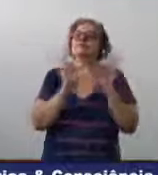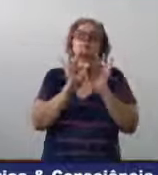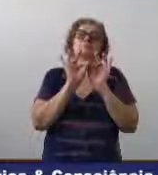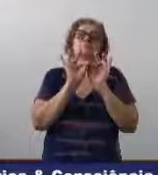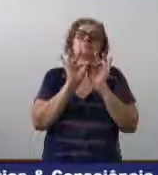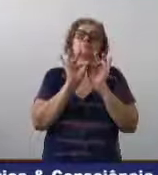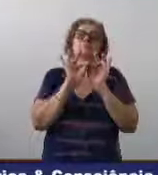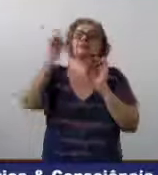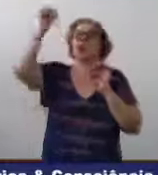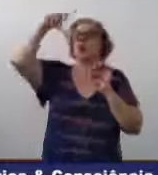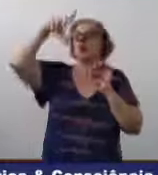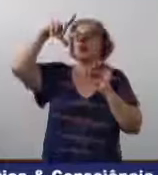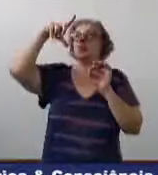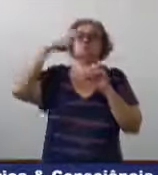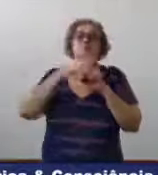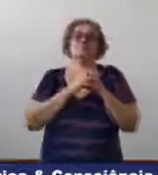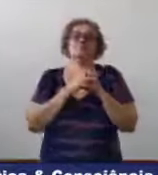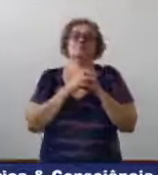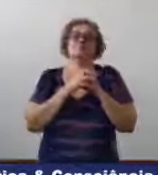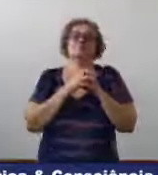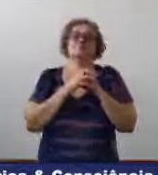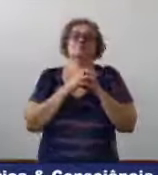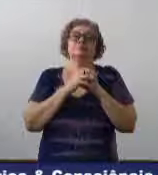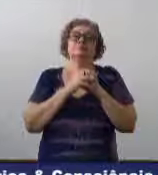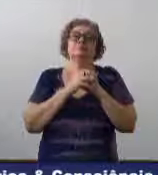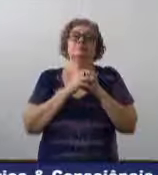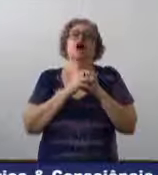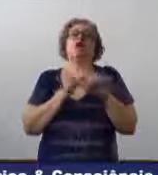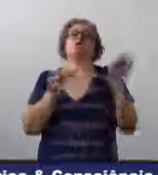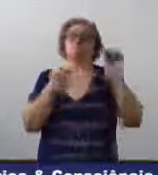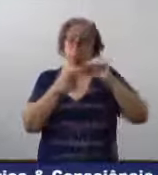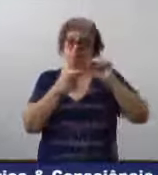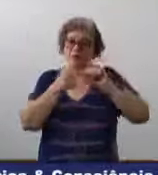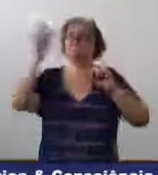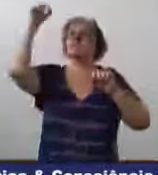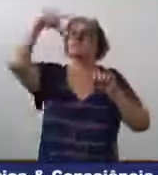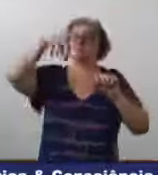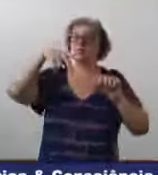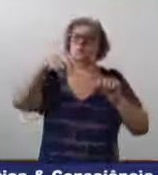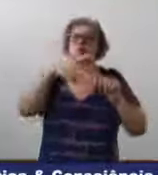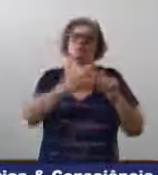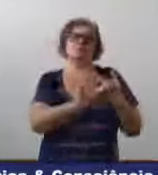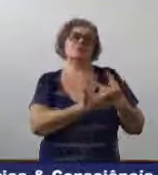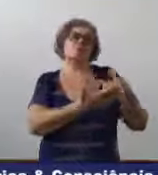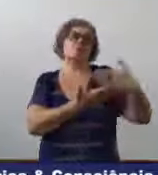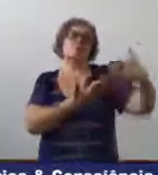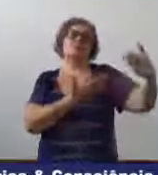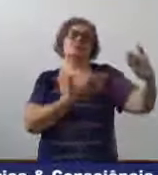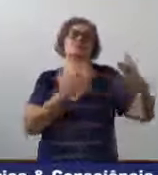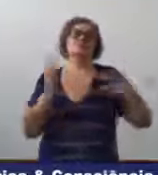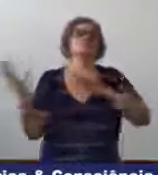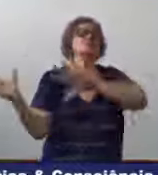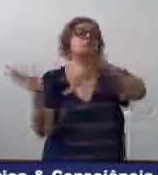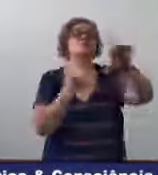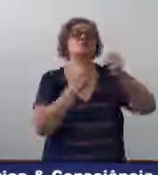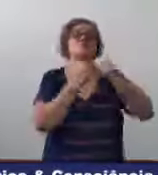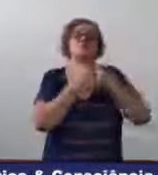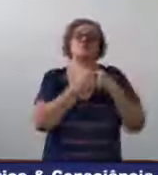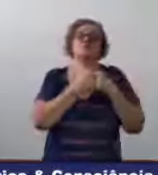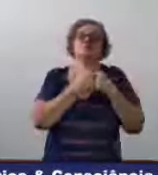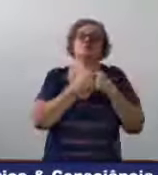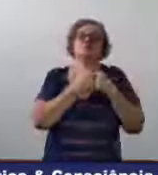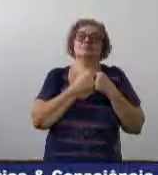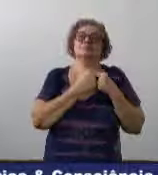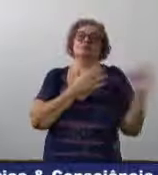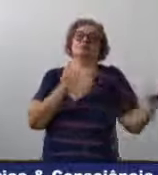simplesmente representam luz. Portanto, faça-se a luz. Foi o começo de tudo. Com uma